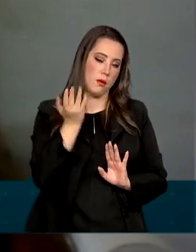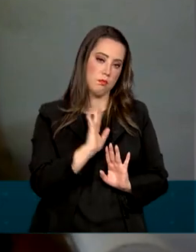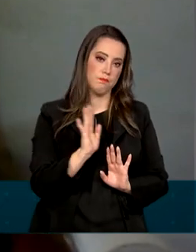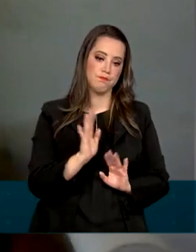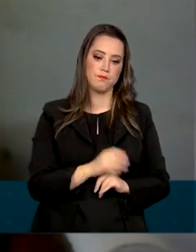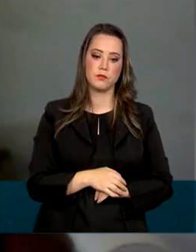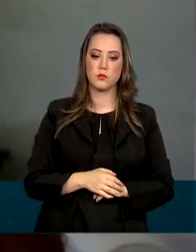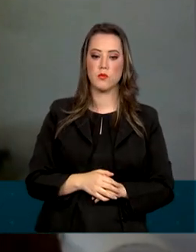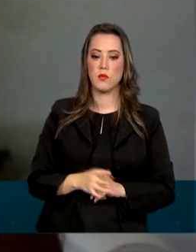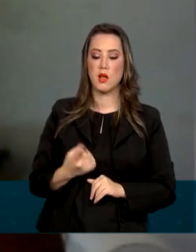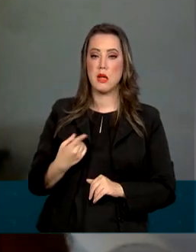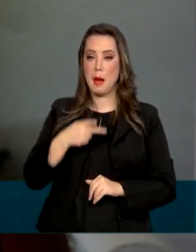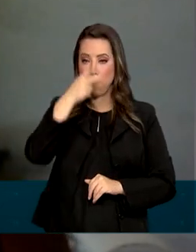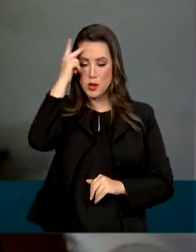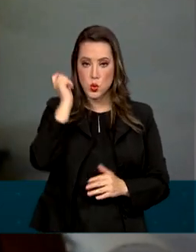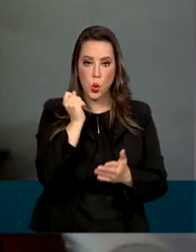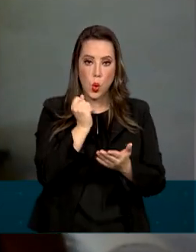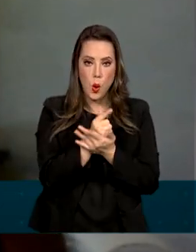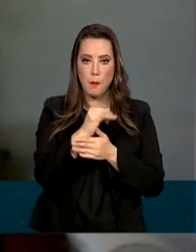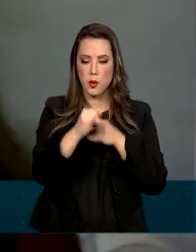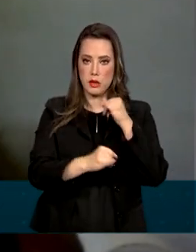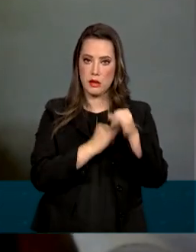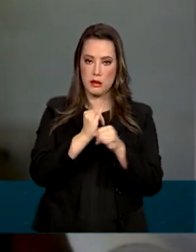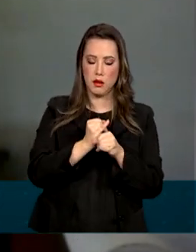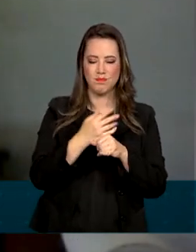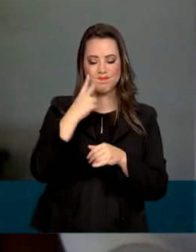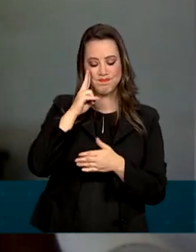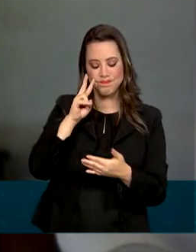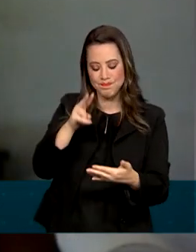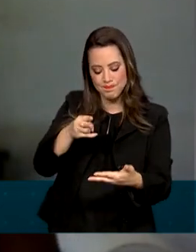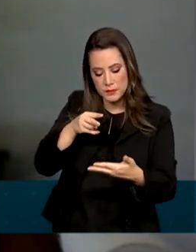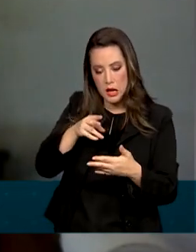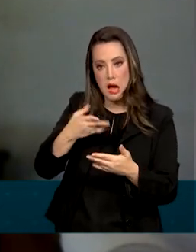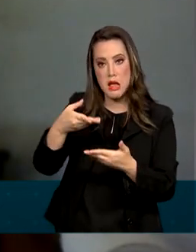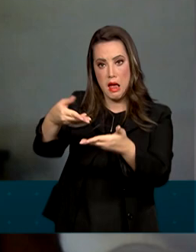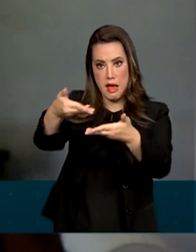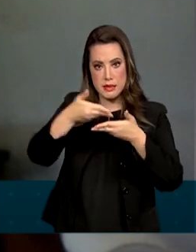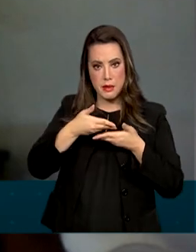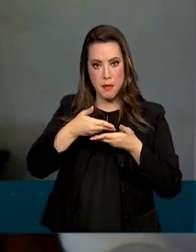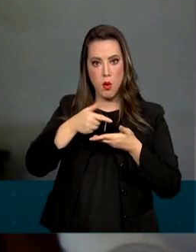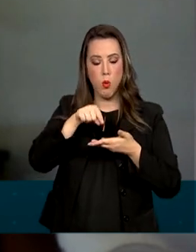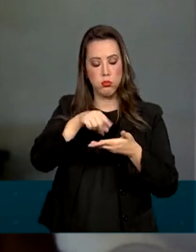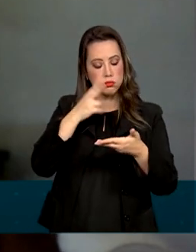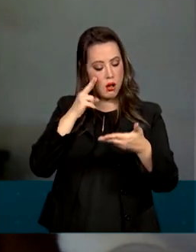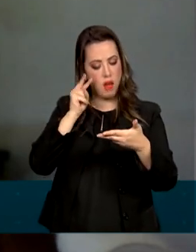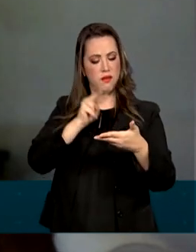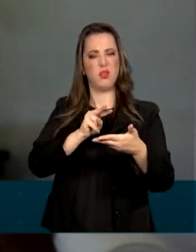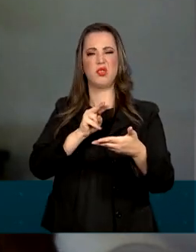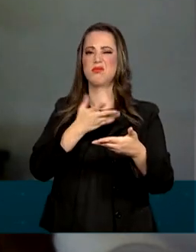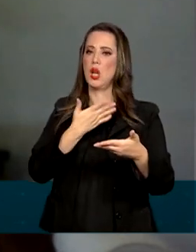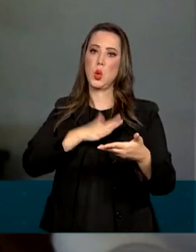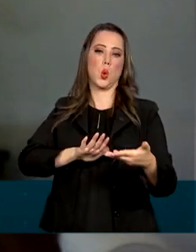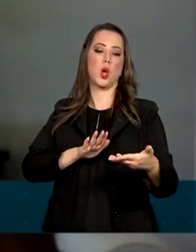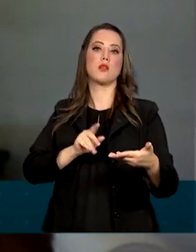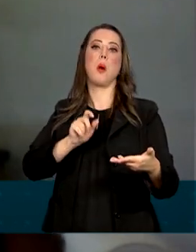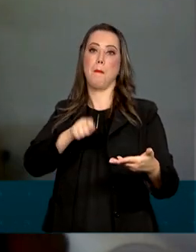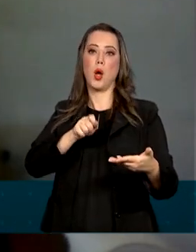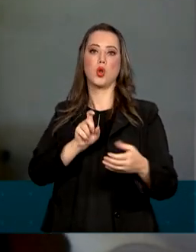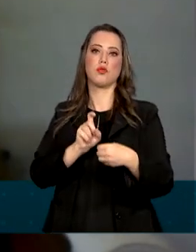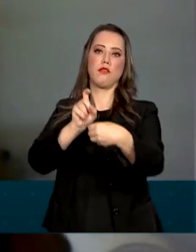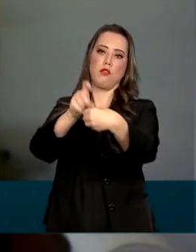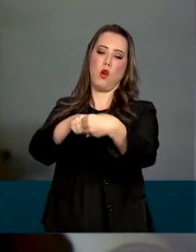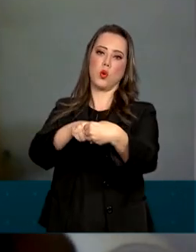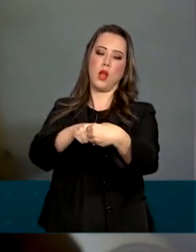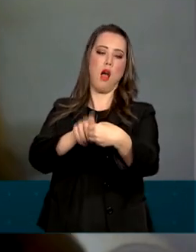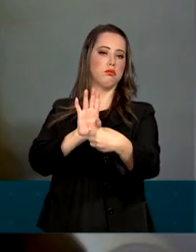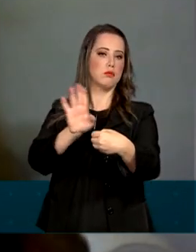adquiriu um produto pela internet, recebeu, se arrependeu no prazo de 7 dias, ele tem direito a devolver o produto sem